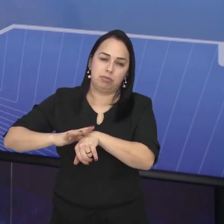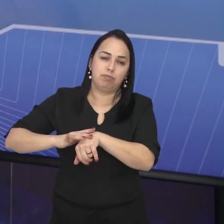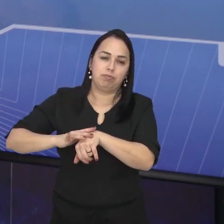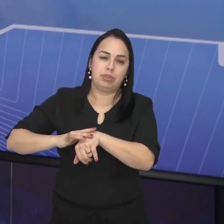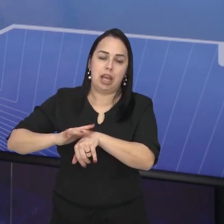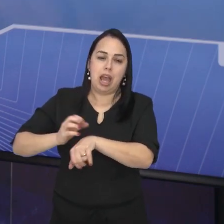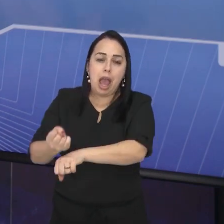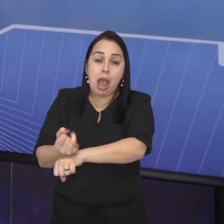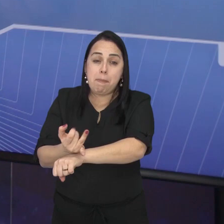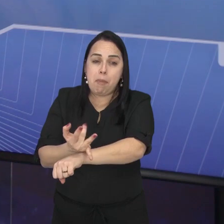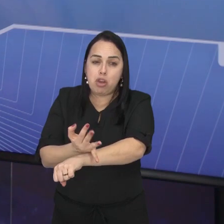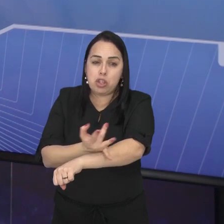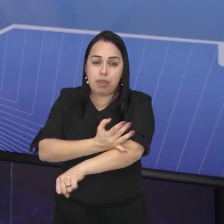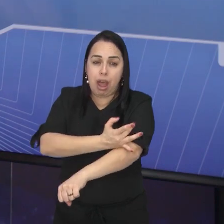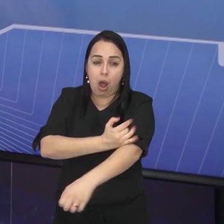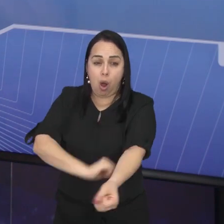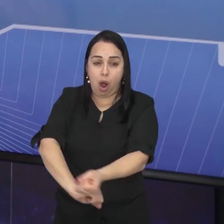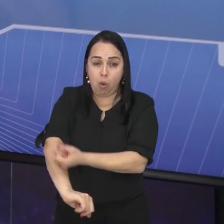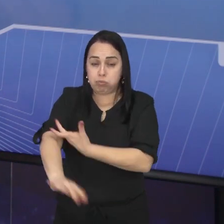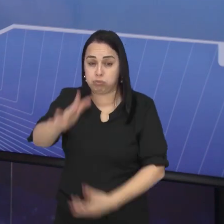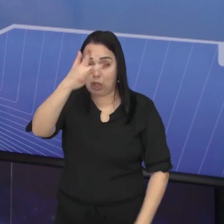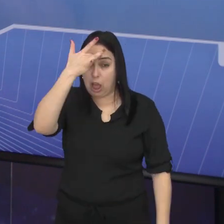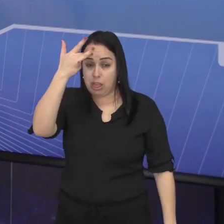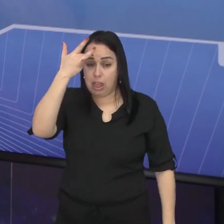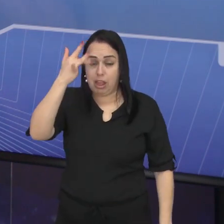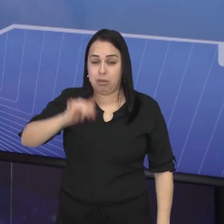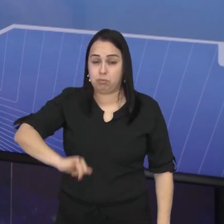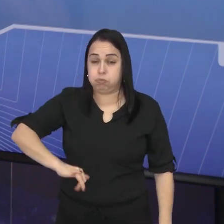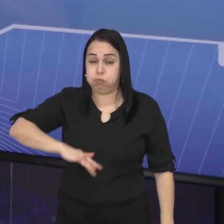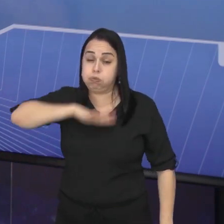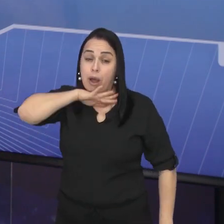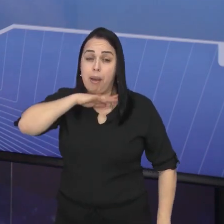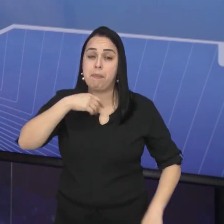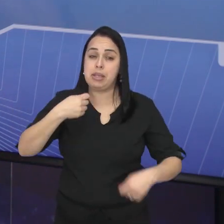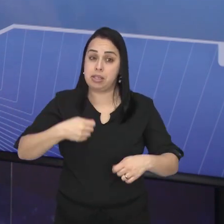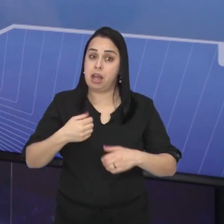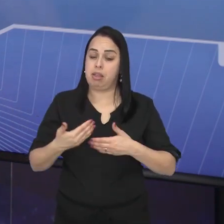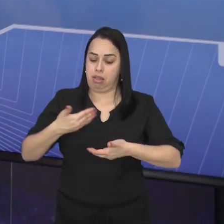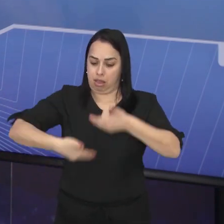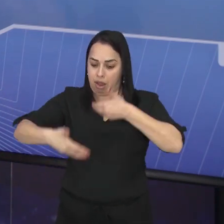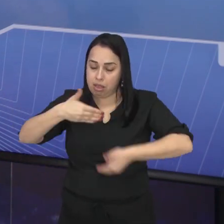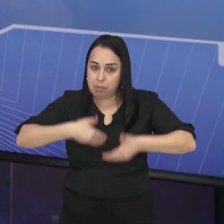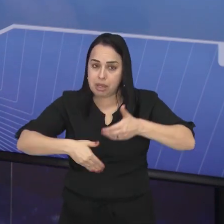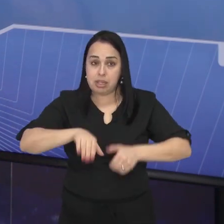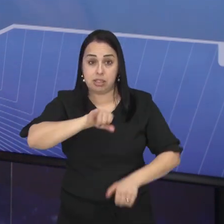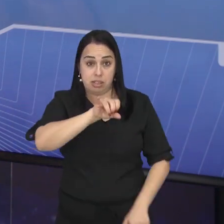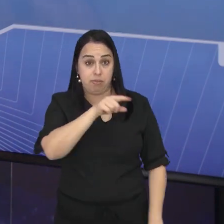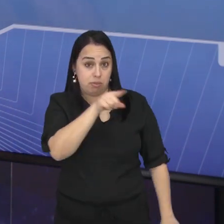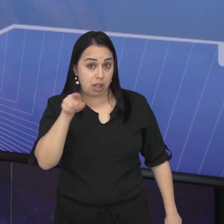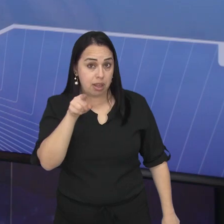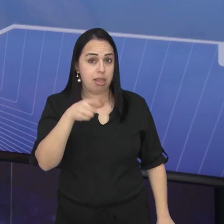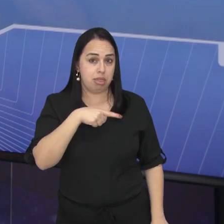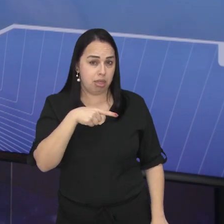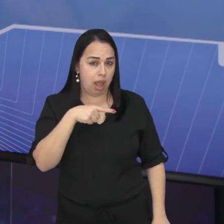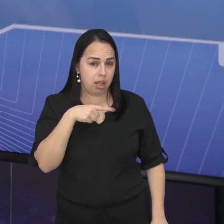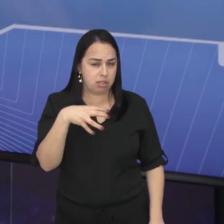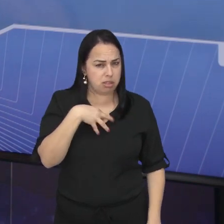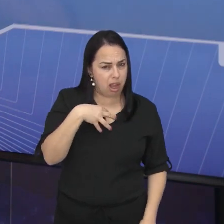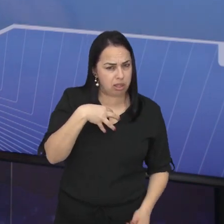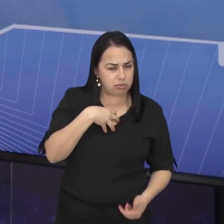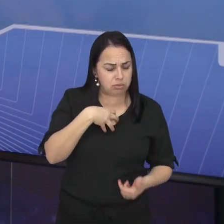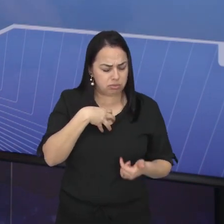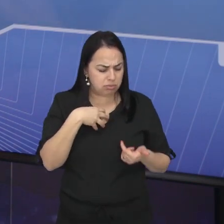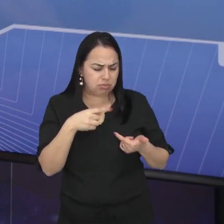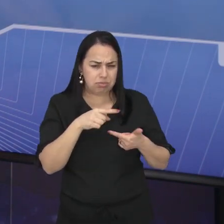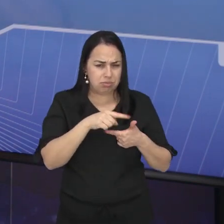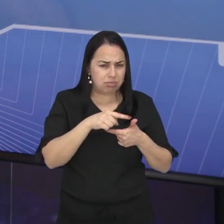doença, né, emocional que precisa ser tratada, precisa ser cuidada. Então, se você tem alguns